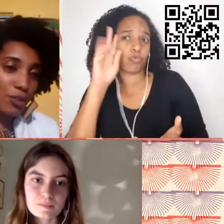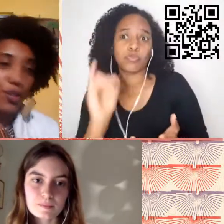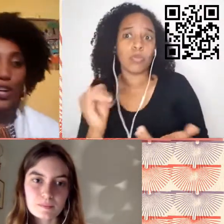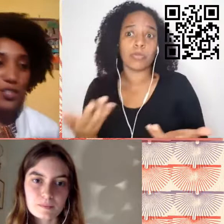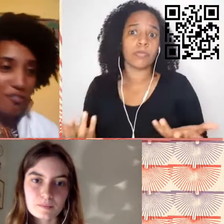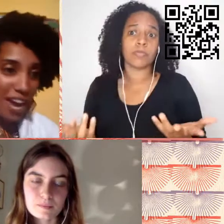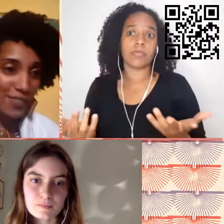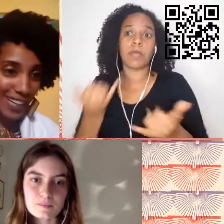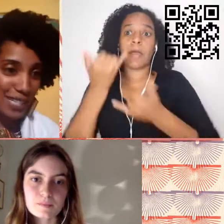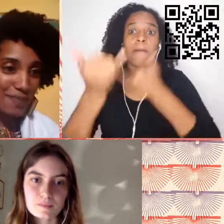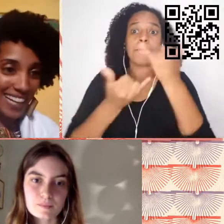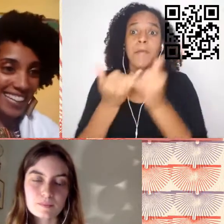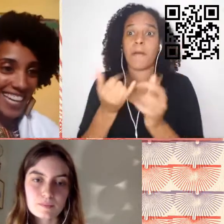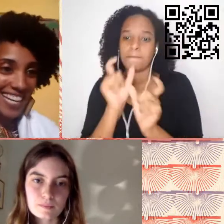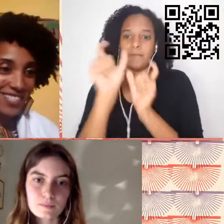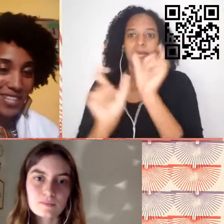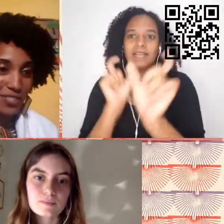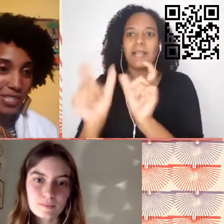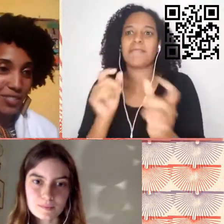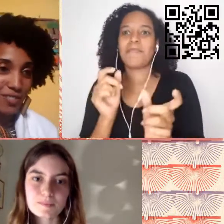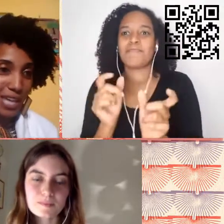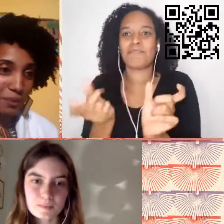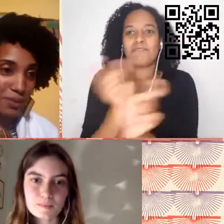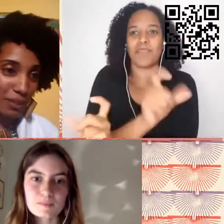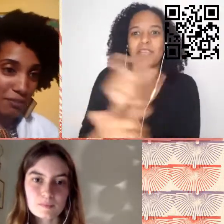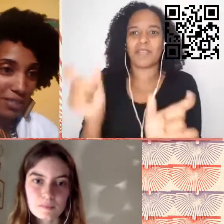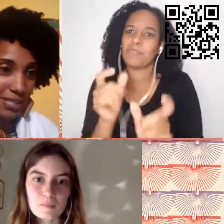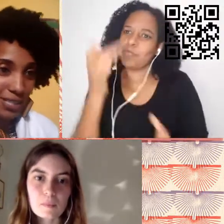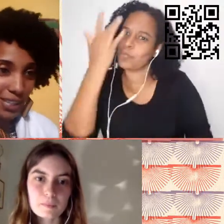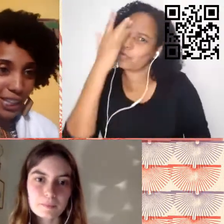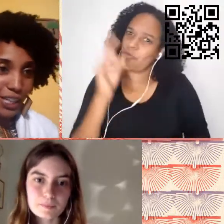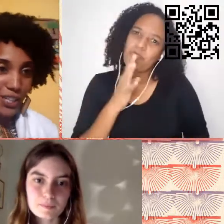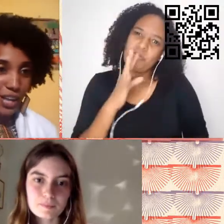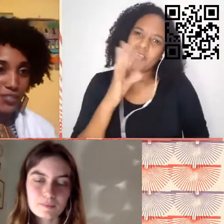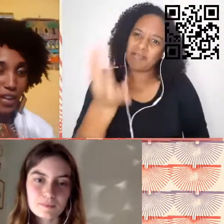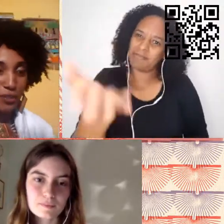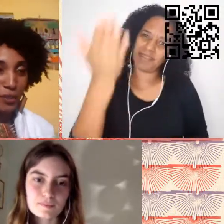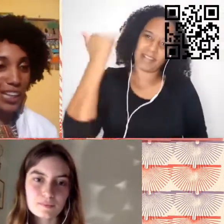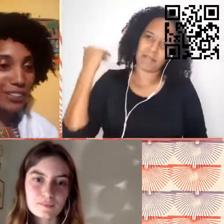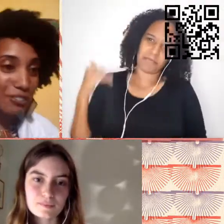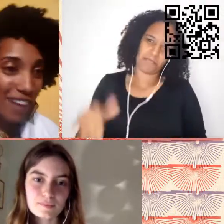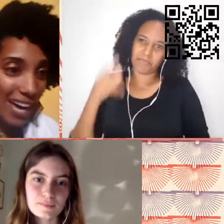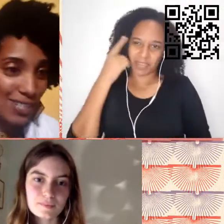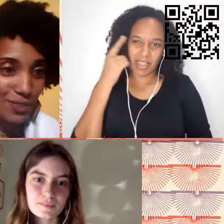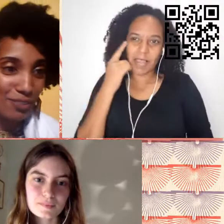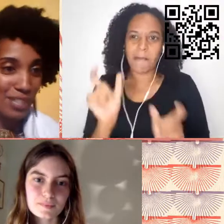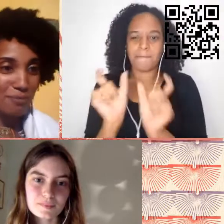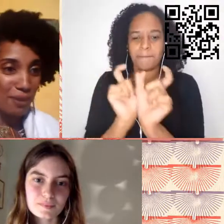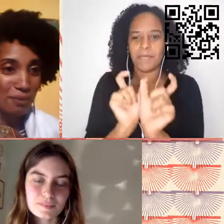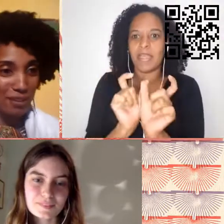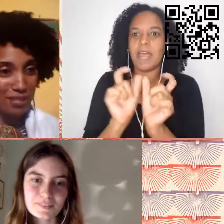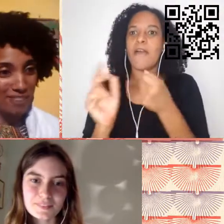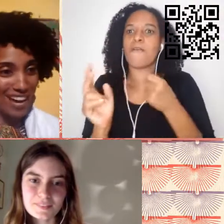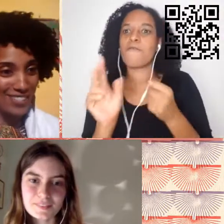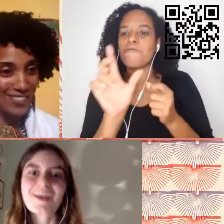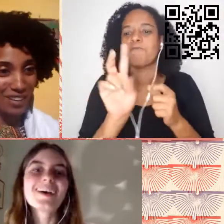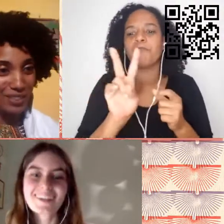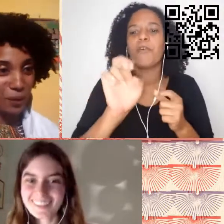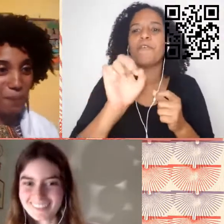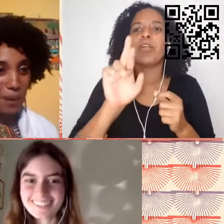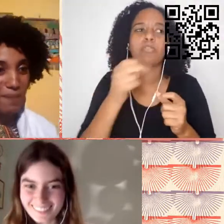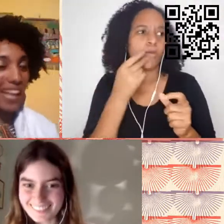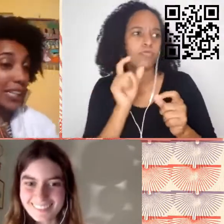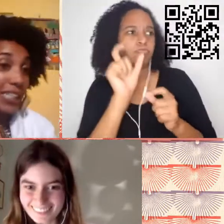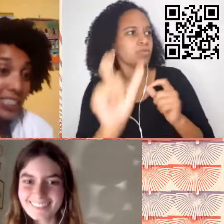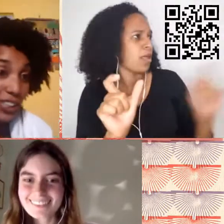de trocas de verso, aquelas brincadeiras, não sei se vocês fizeram isso na infância, né, de ficar trocando verso, uma faz um verso, aí a